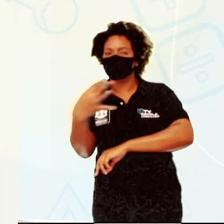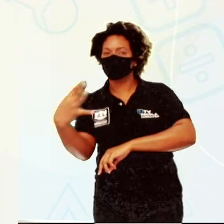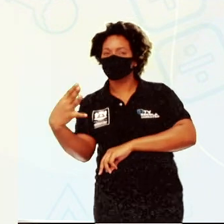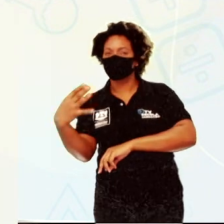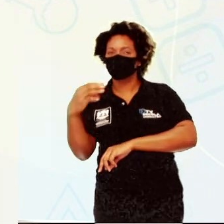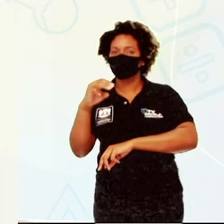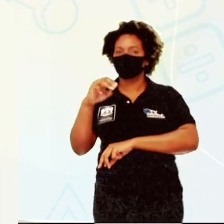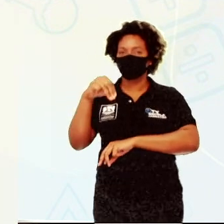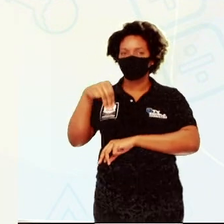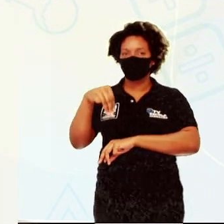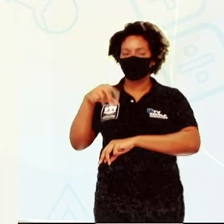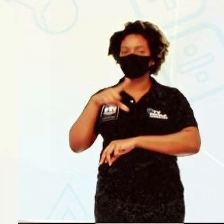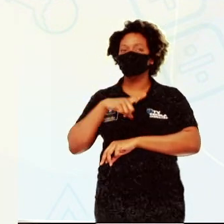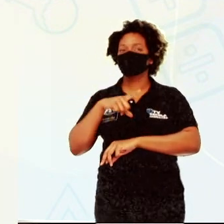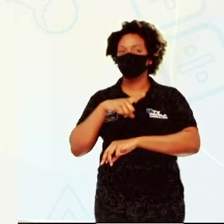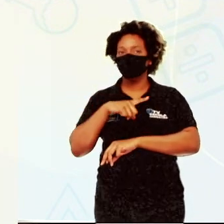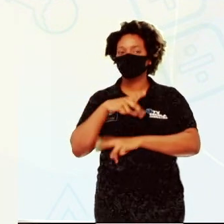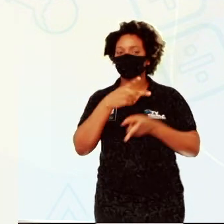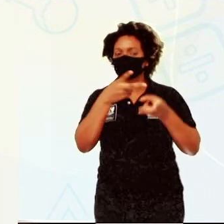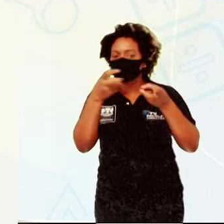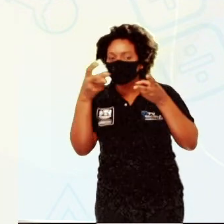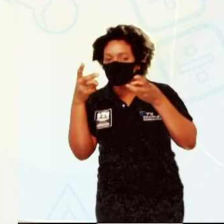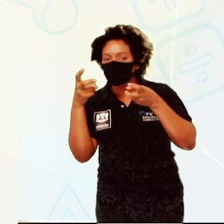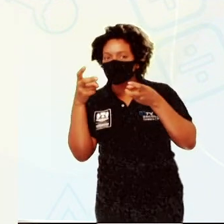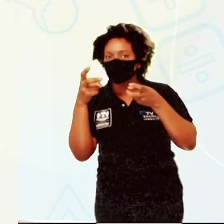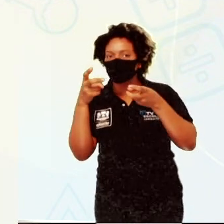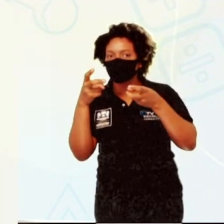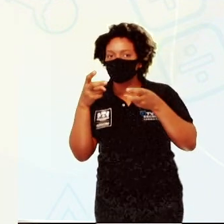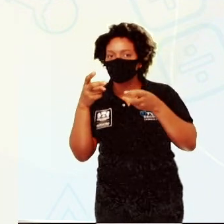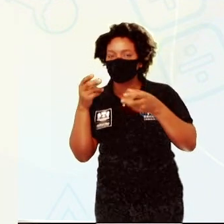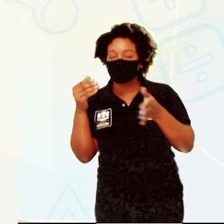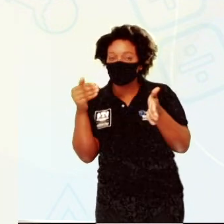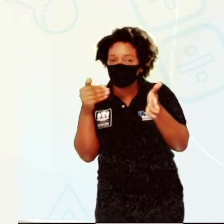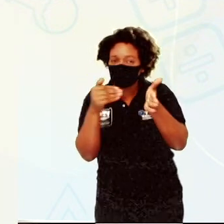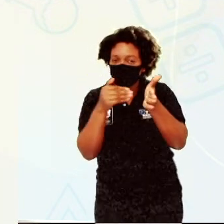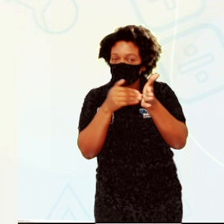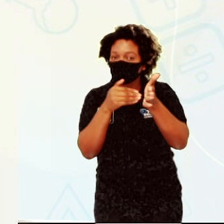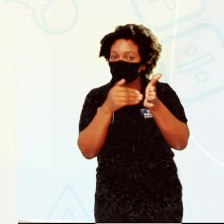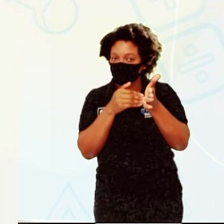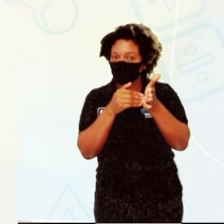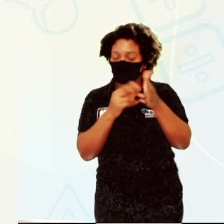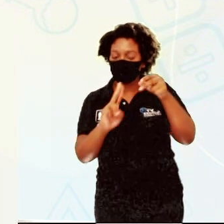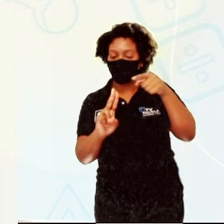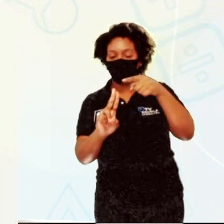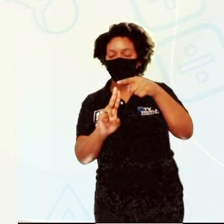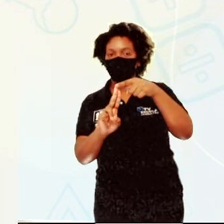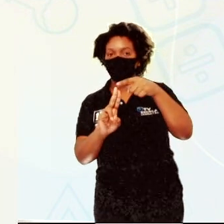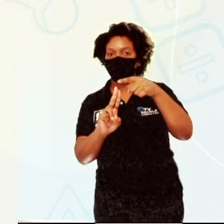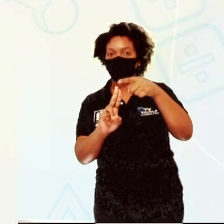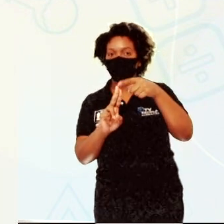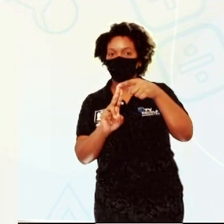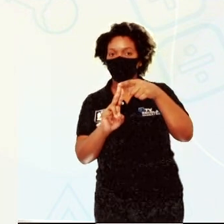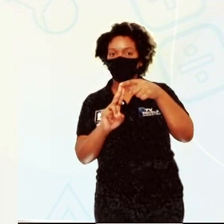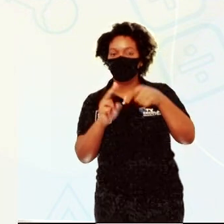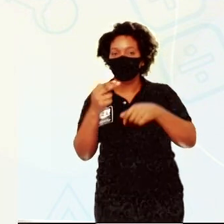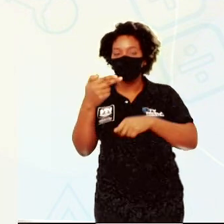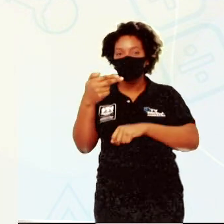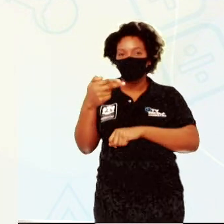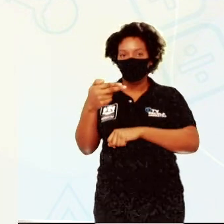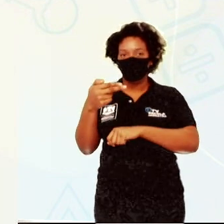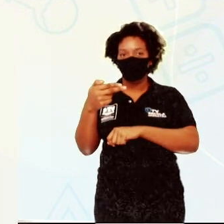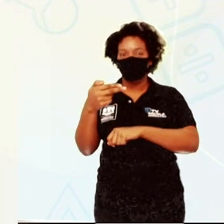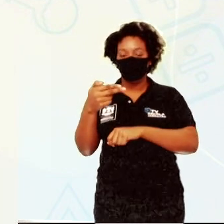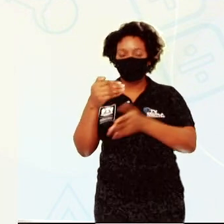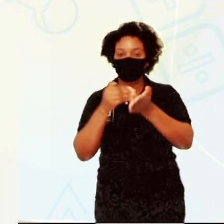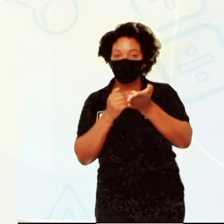tem. Observe que a extremidade da tesoura, uma delas deve estar posicionada no